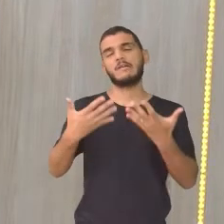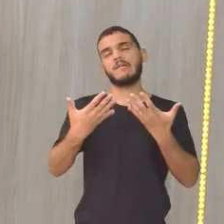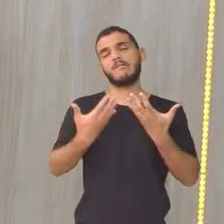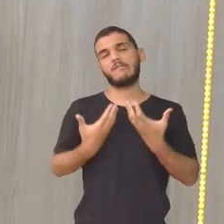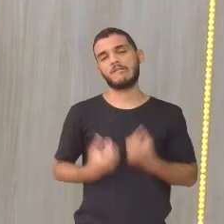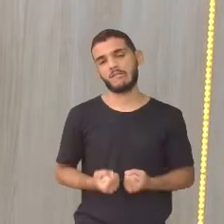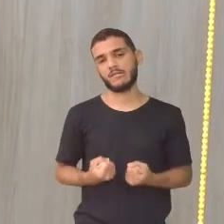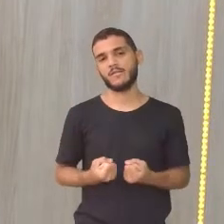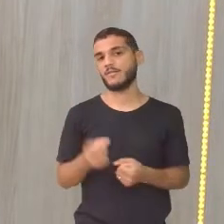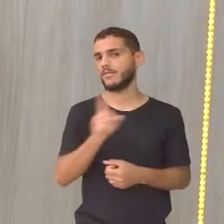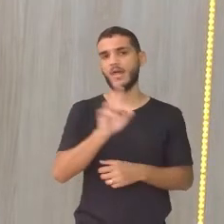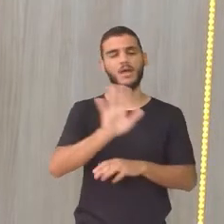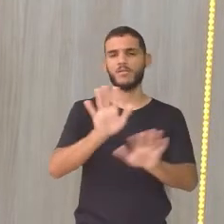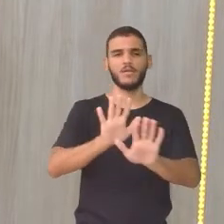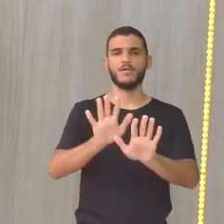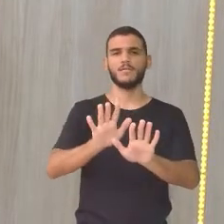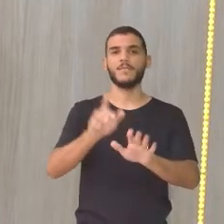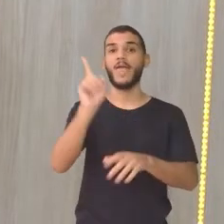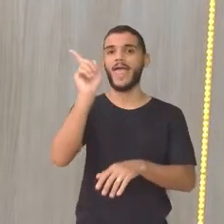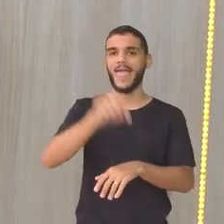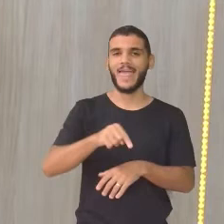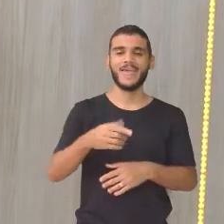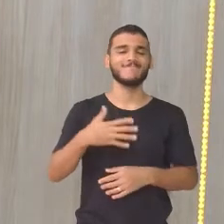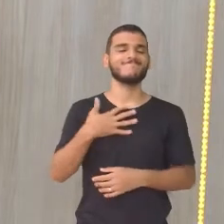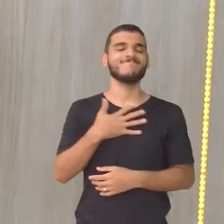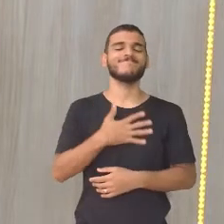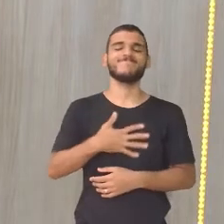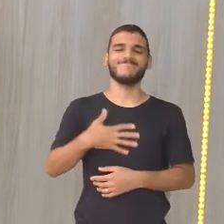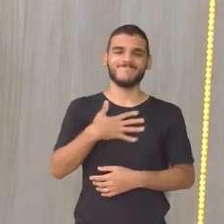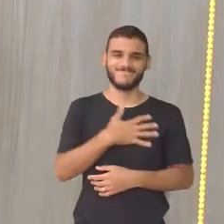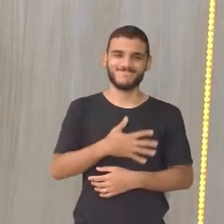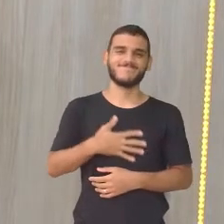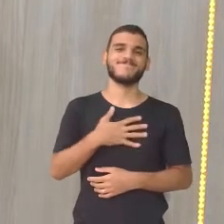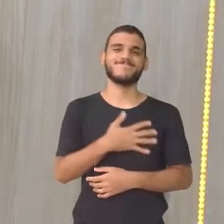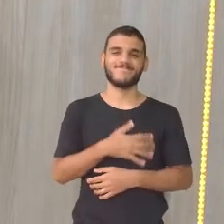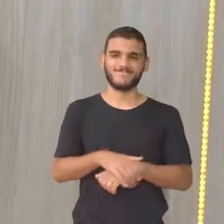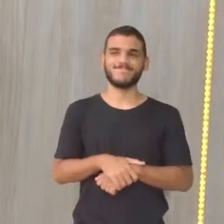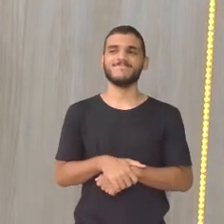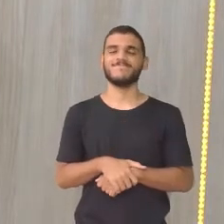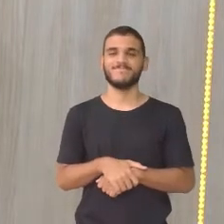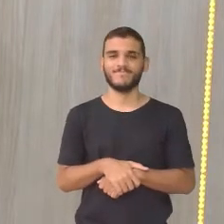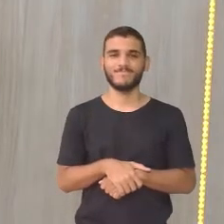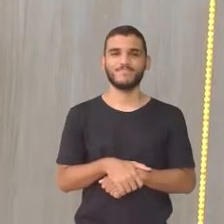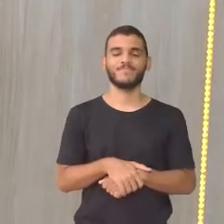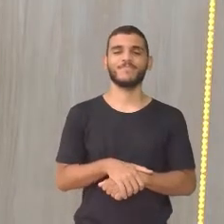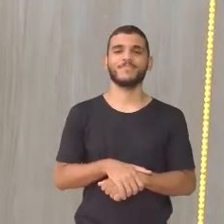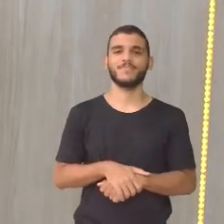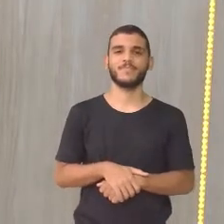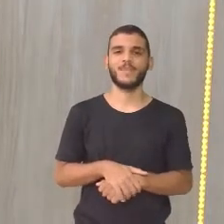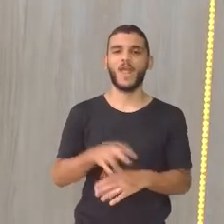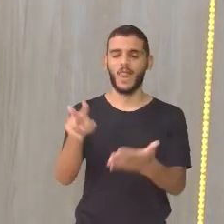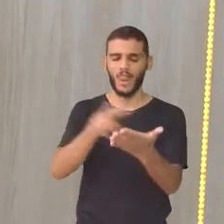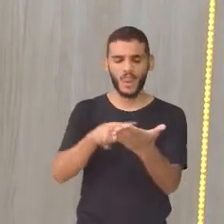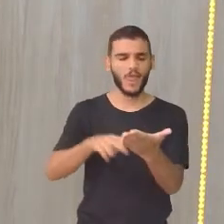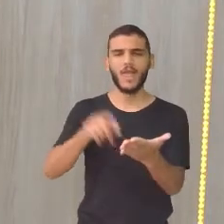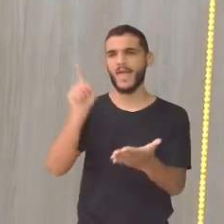prazeroso. Porque ler, não é? Estar com o livro aberto, lendo, também é